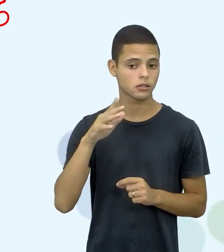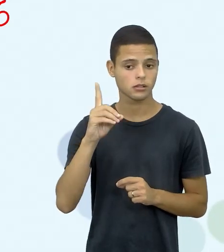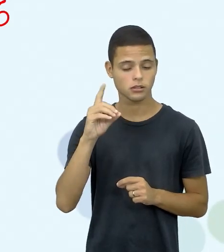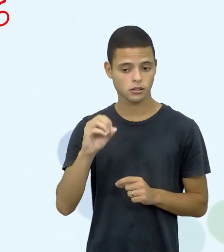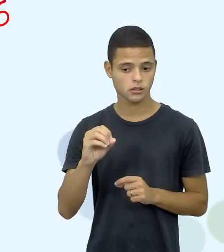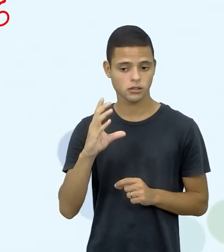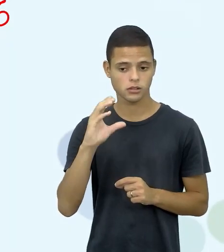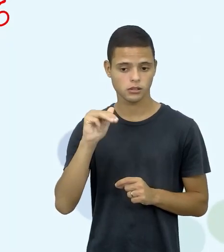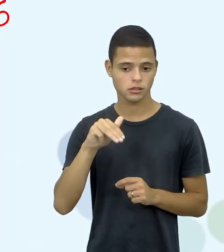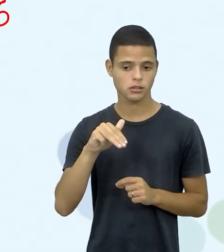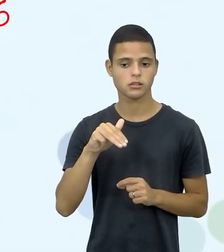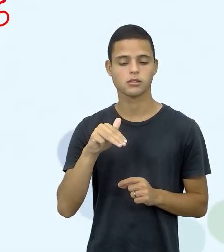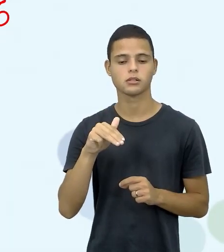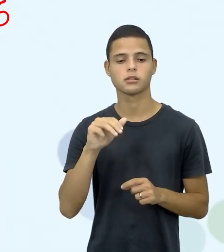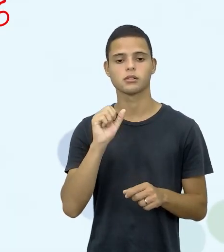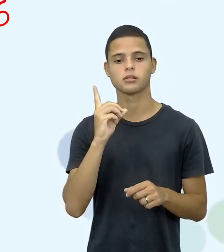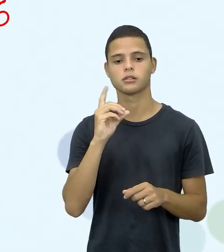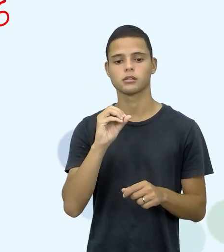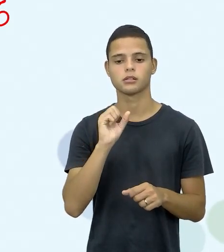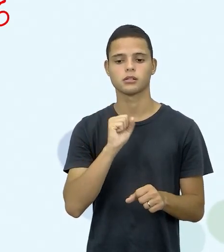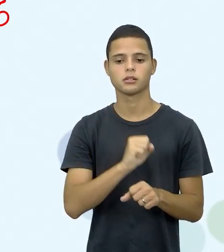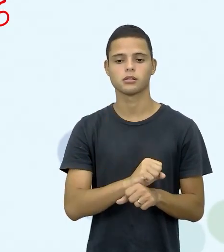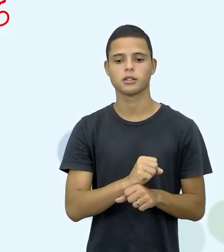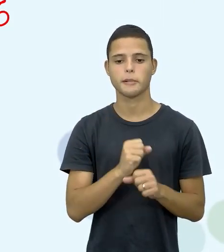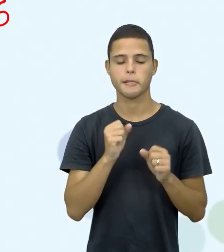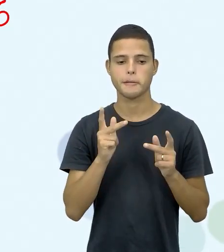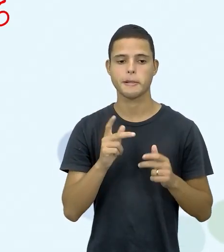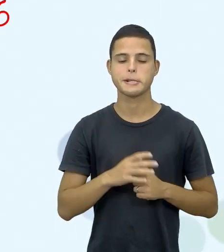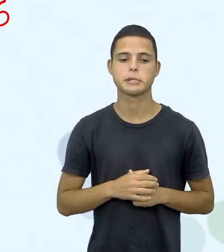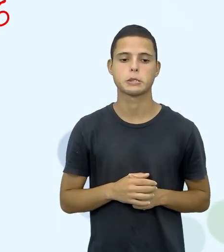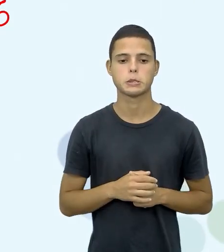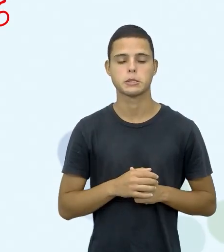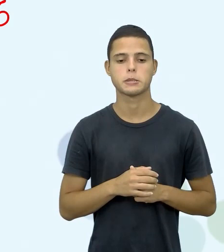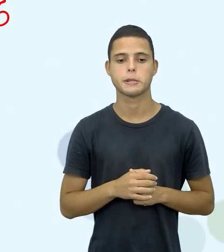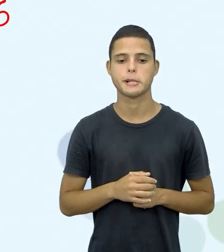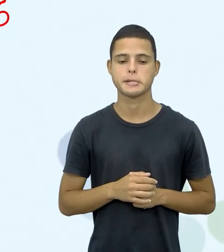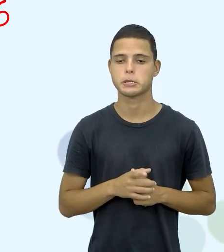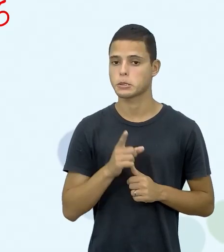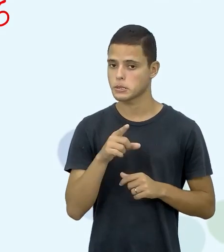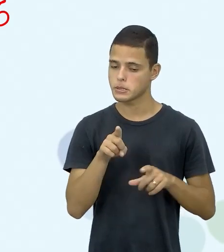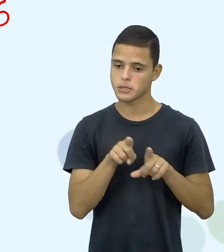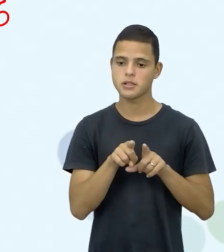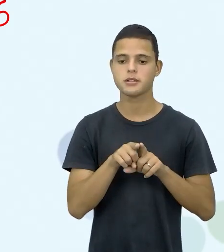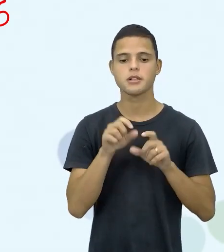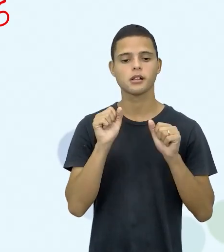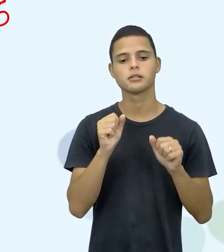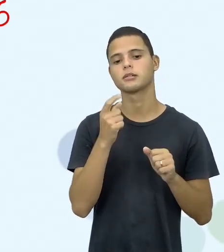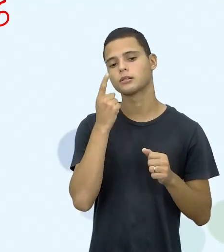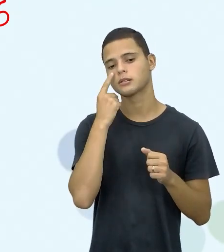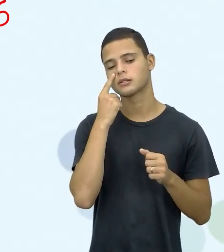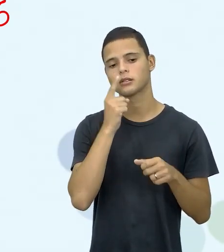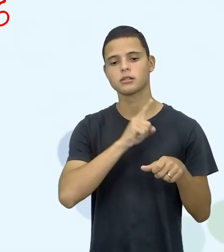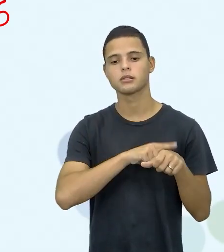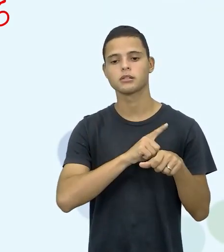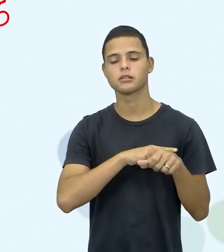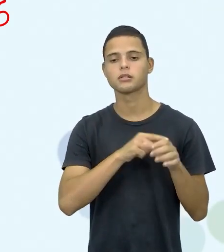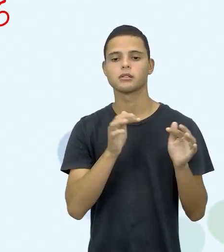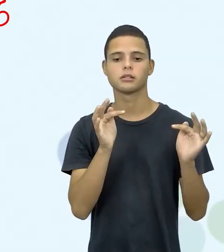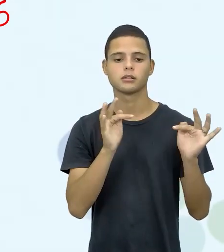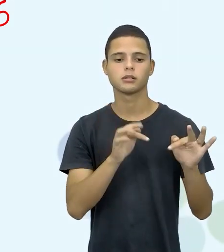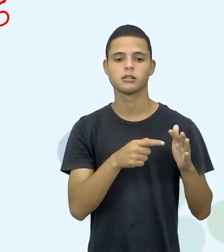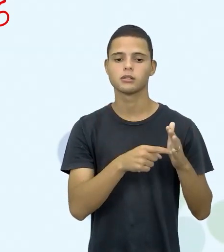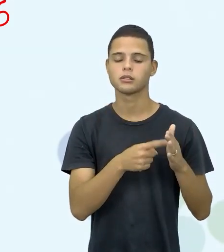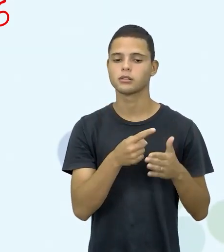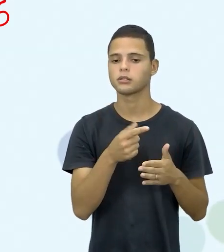de 10 segundos, eu vou deixar assim arredondado, tá bom? E também você pode considerar o tempo final, tá certo? O primeiro eu não